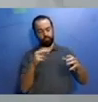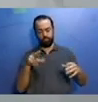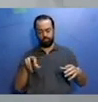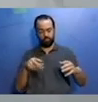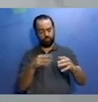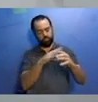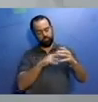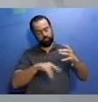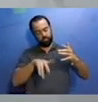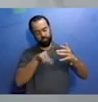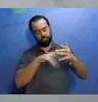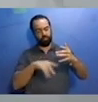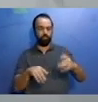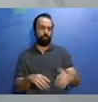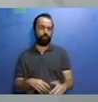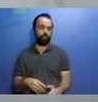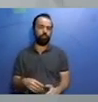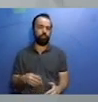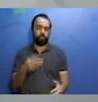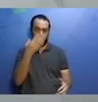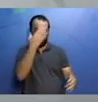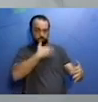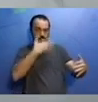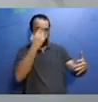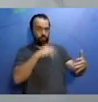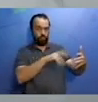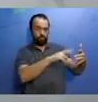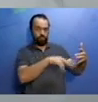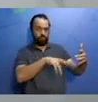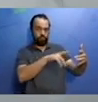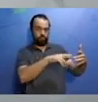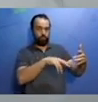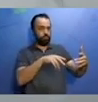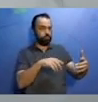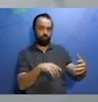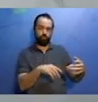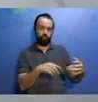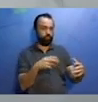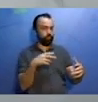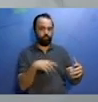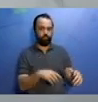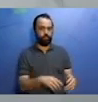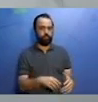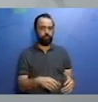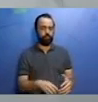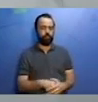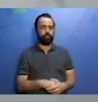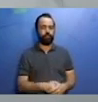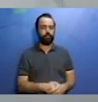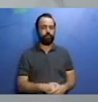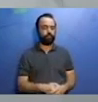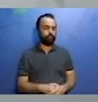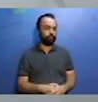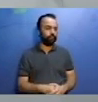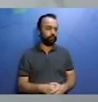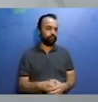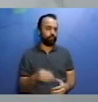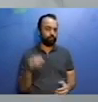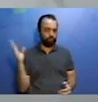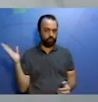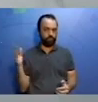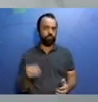extensão. Lembrando, são aqueles componentes que ao misturarmos a gente não vê o que foi misturado. Esse